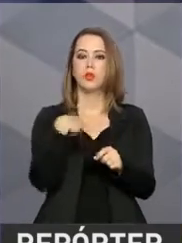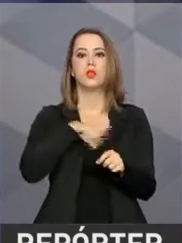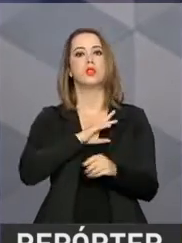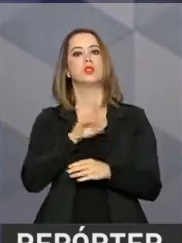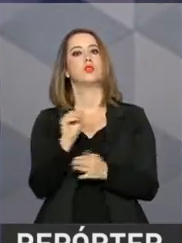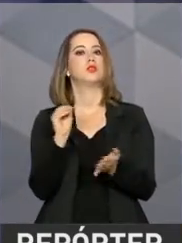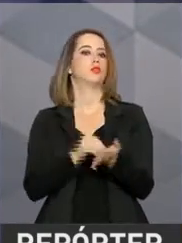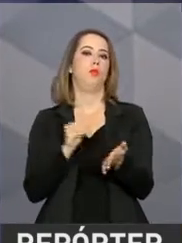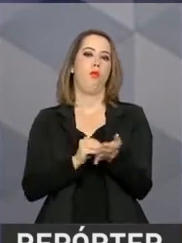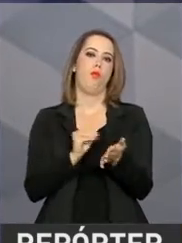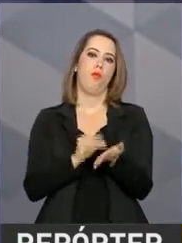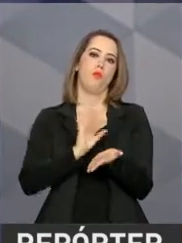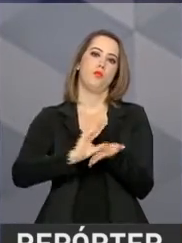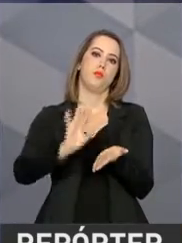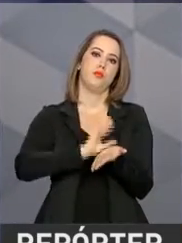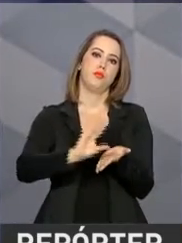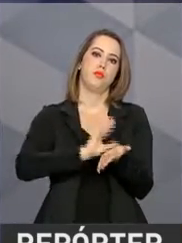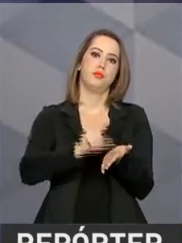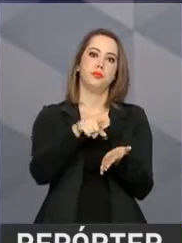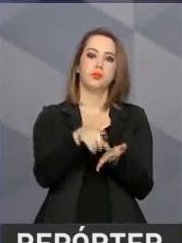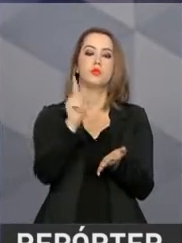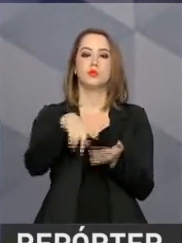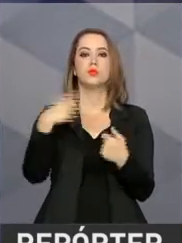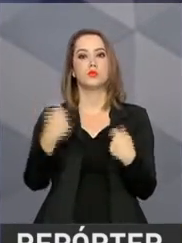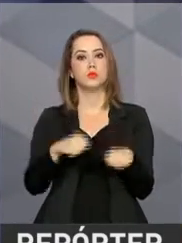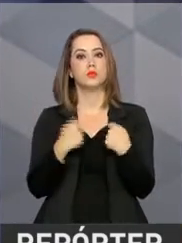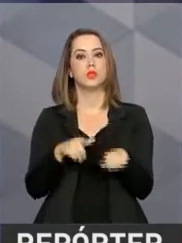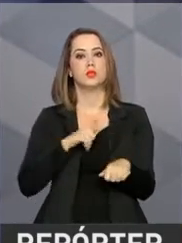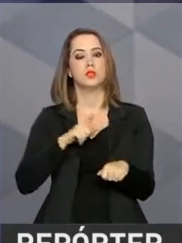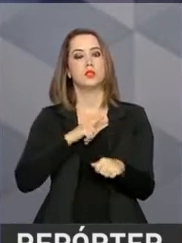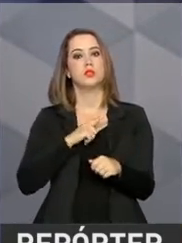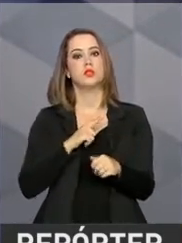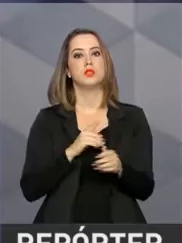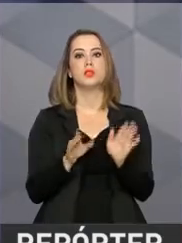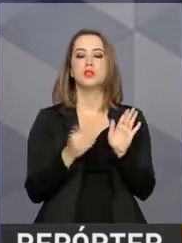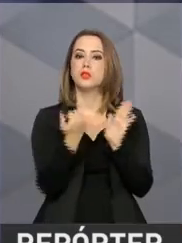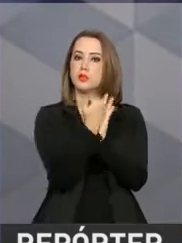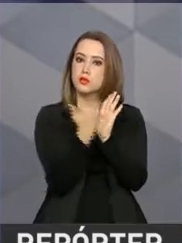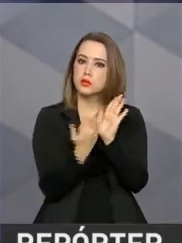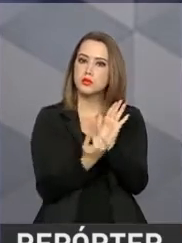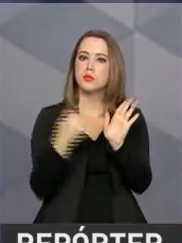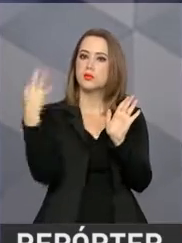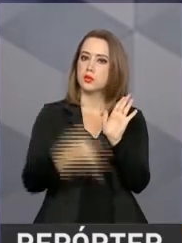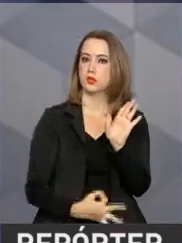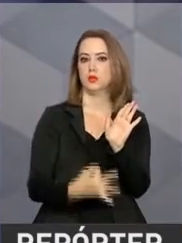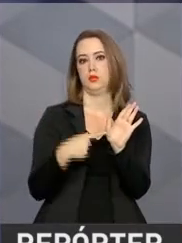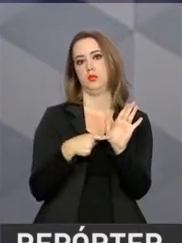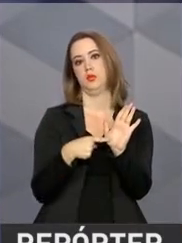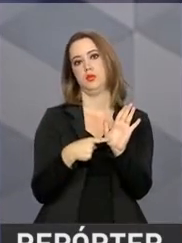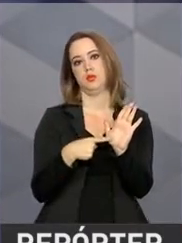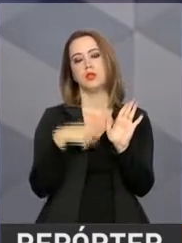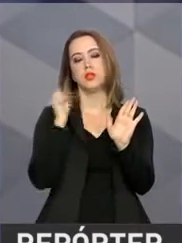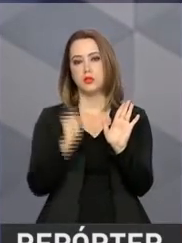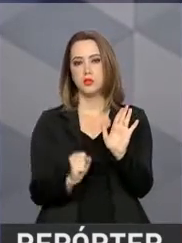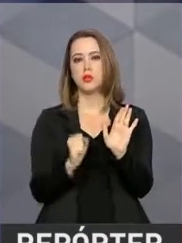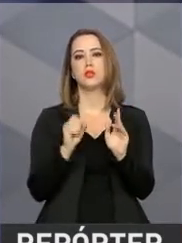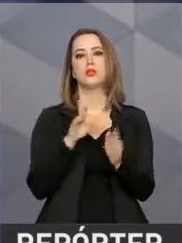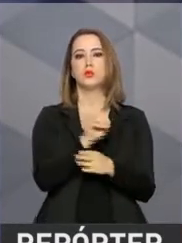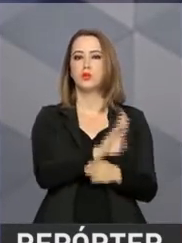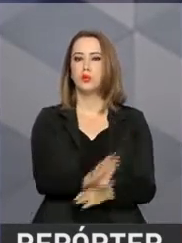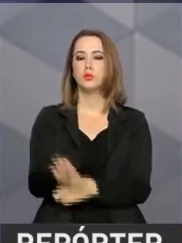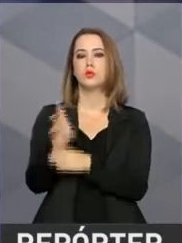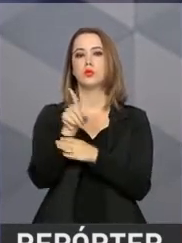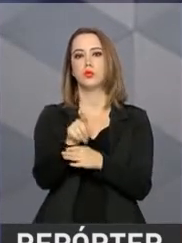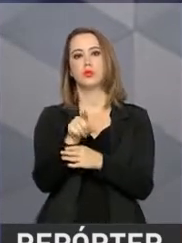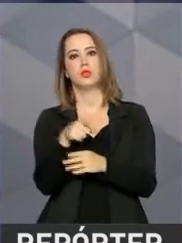não falta é necessário você ter programas sólidos que de segurança o financiamento e armazenagem do inovar